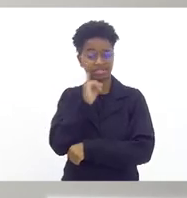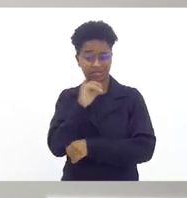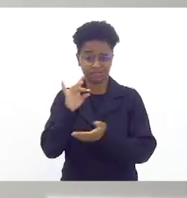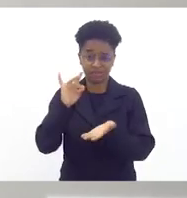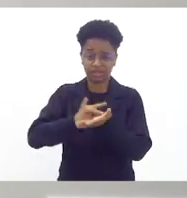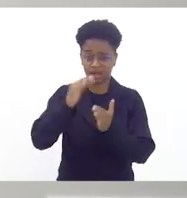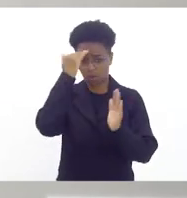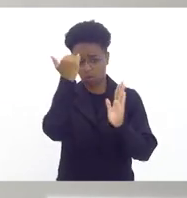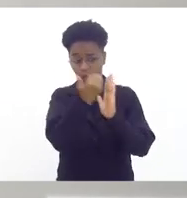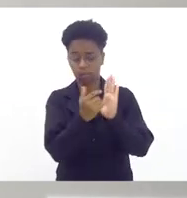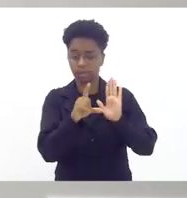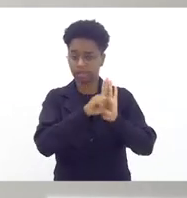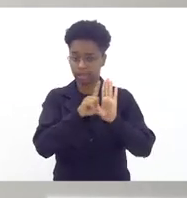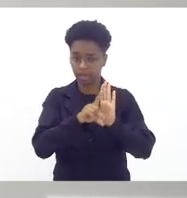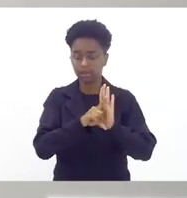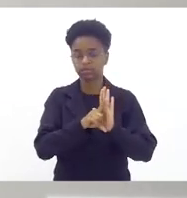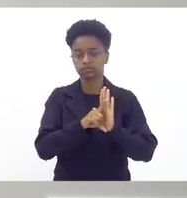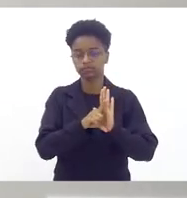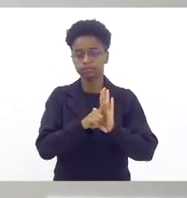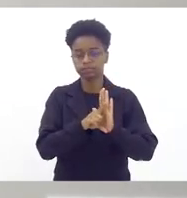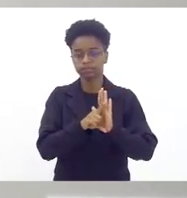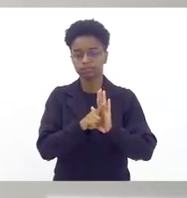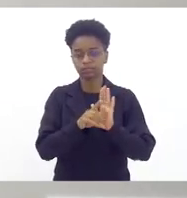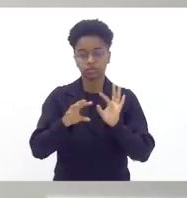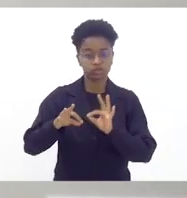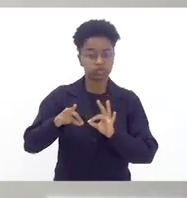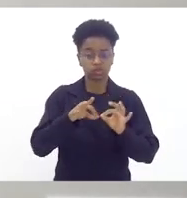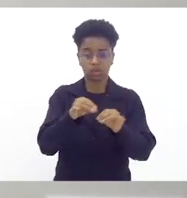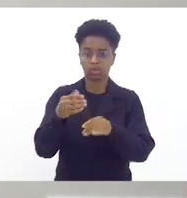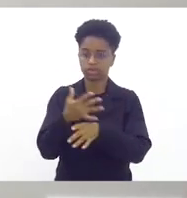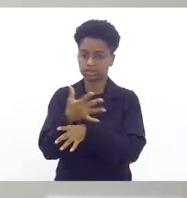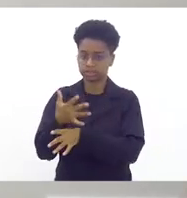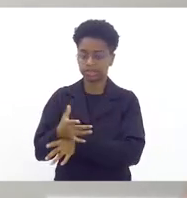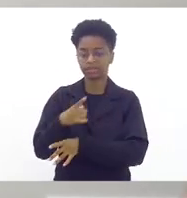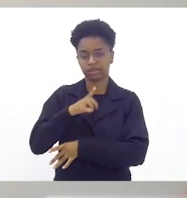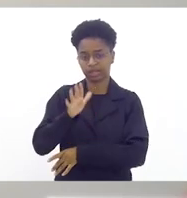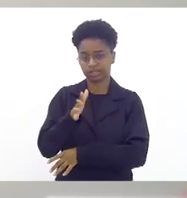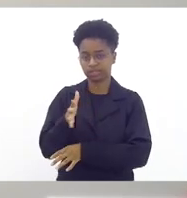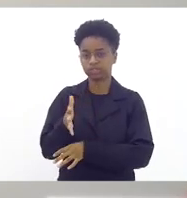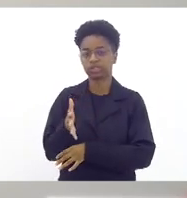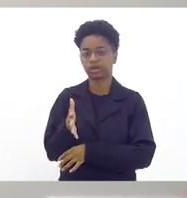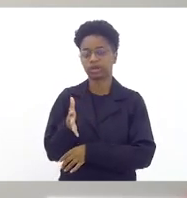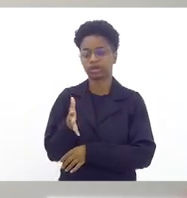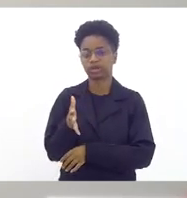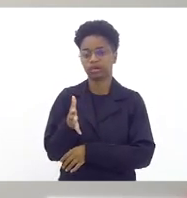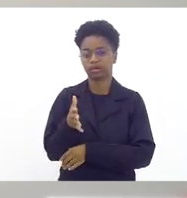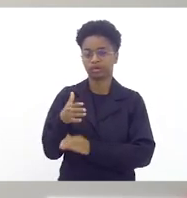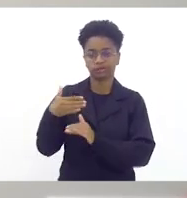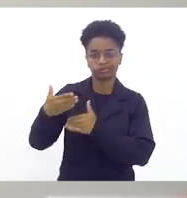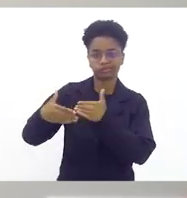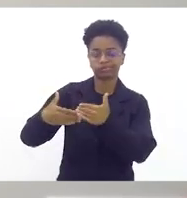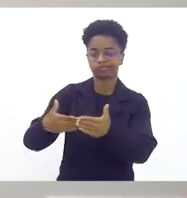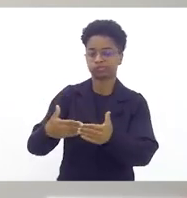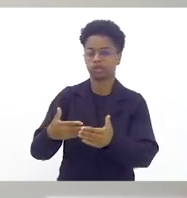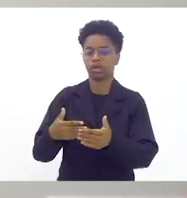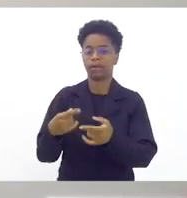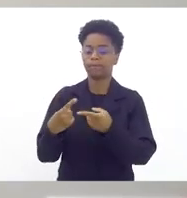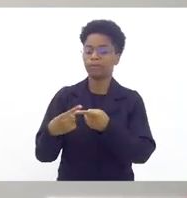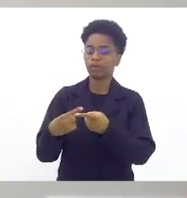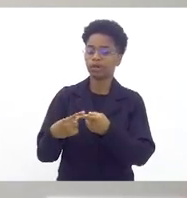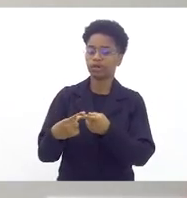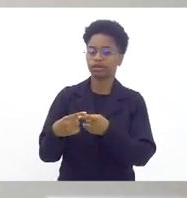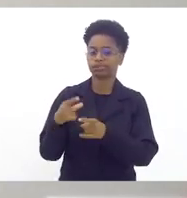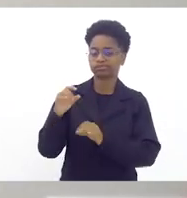das leis em todos os municípios, existem esses procedimentos, eles estão